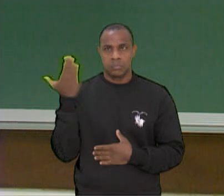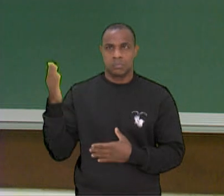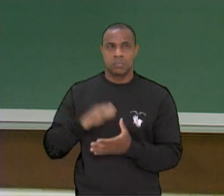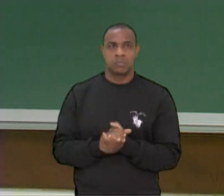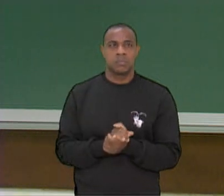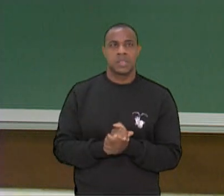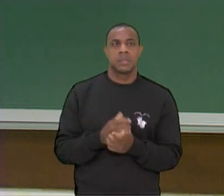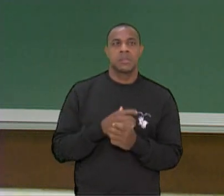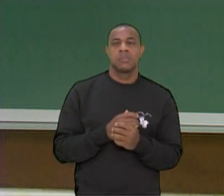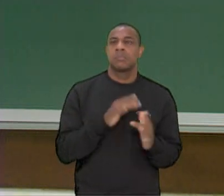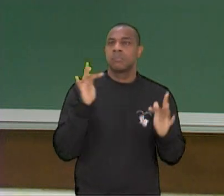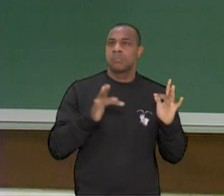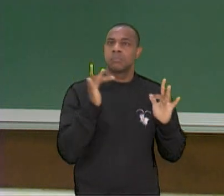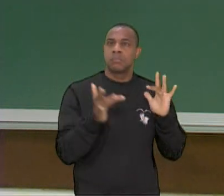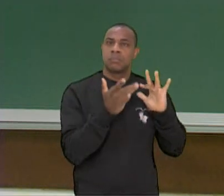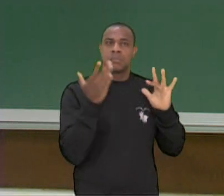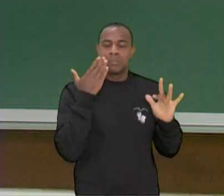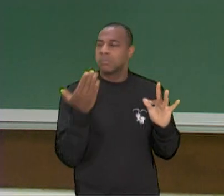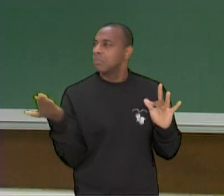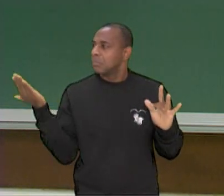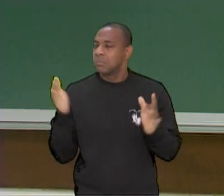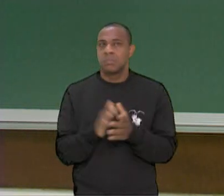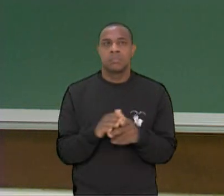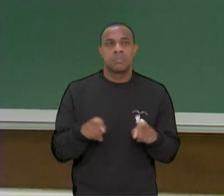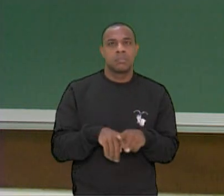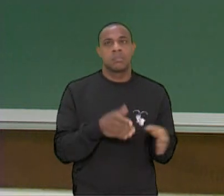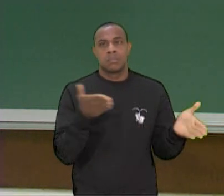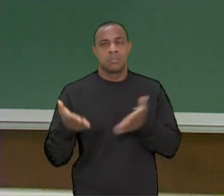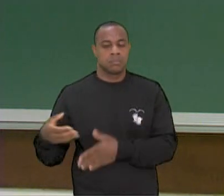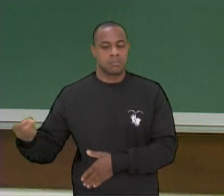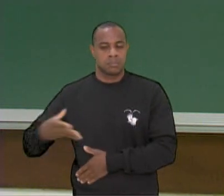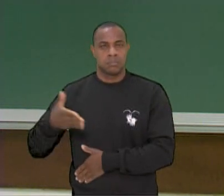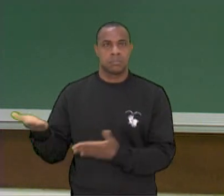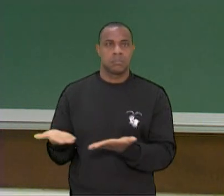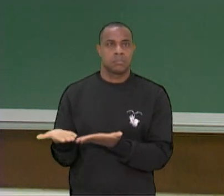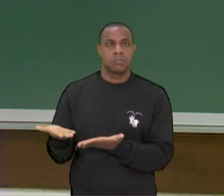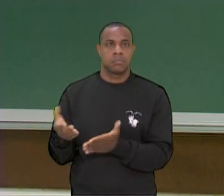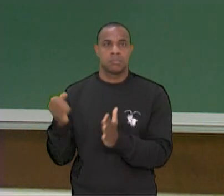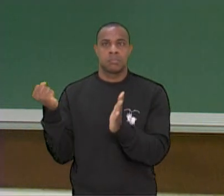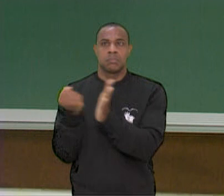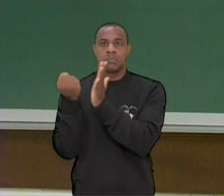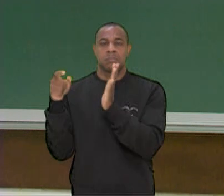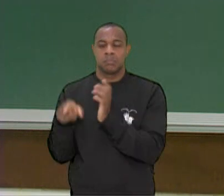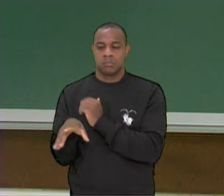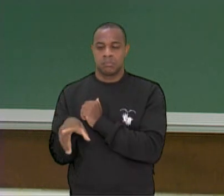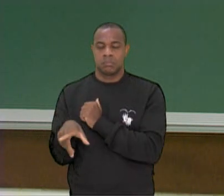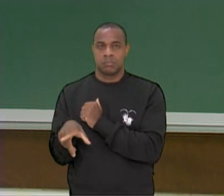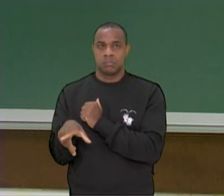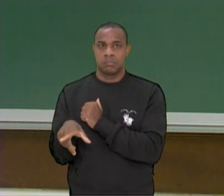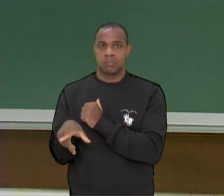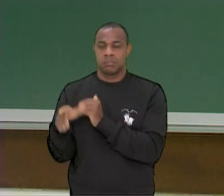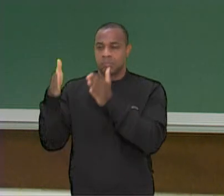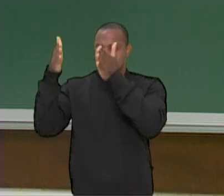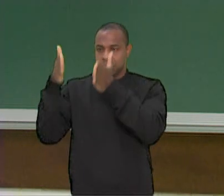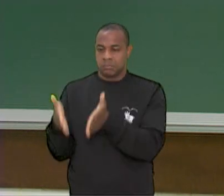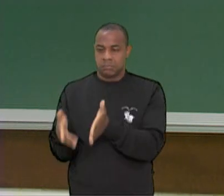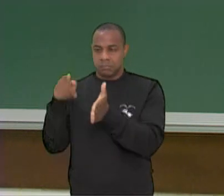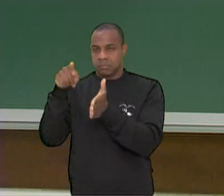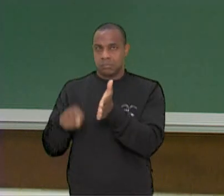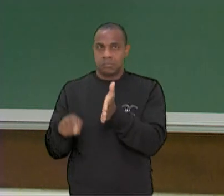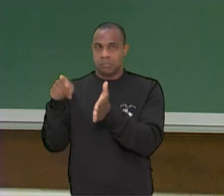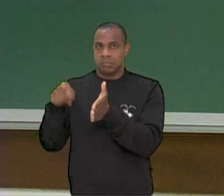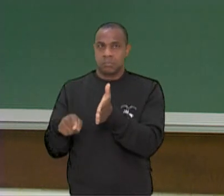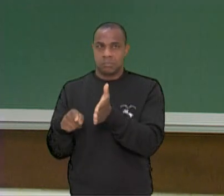Clássica, certo? E estamos falando da Era Moderna, tá? O simbolismo tá aqui, olha só, antecede.